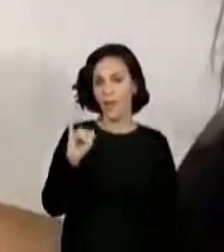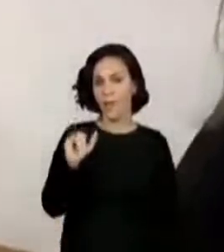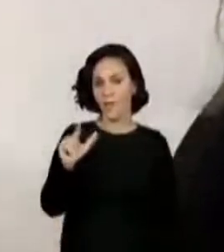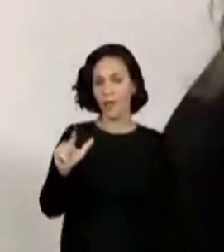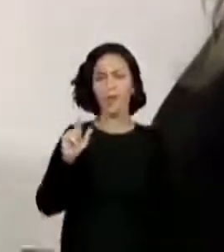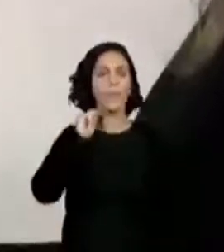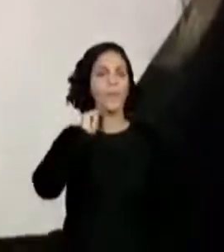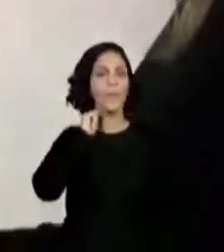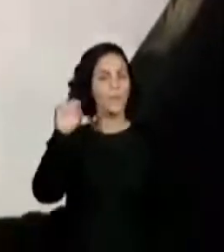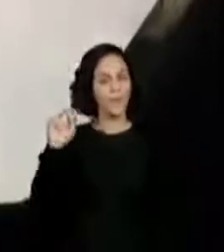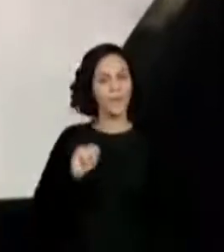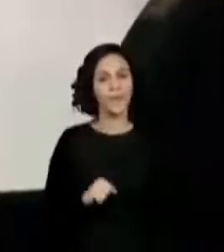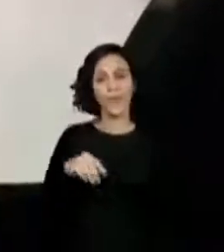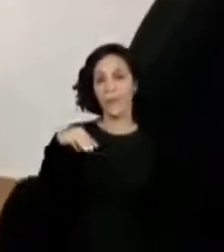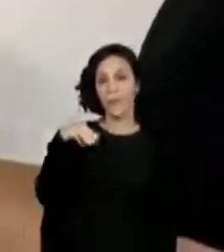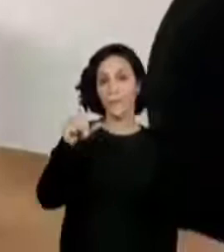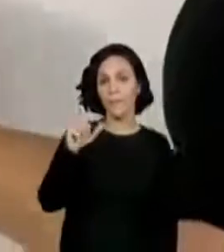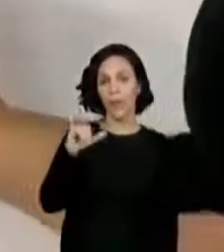Maio,